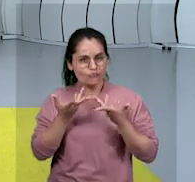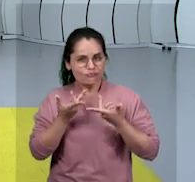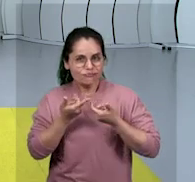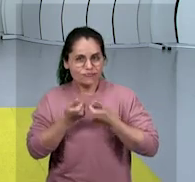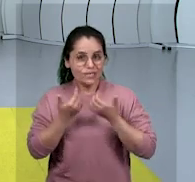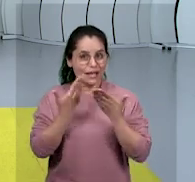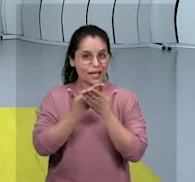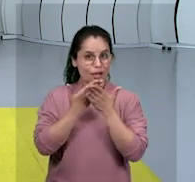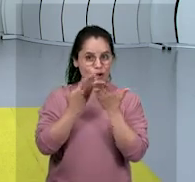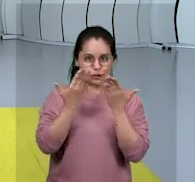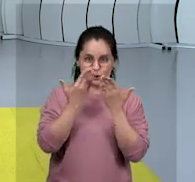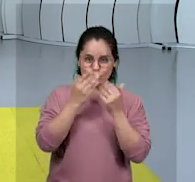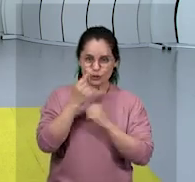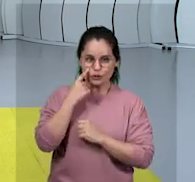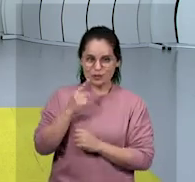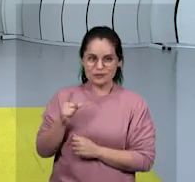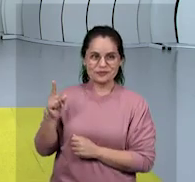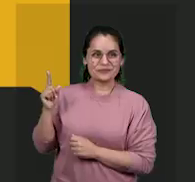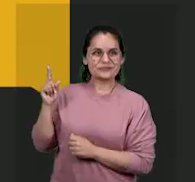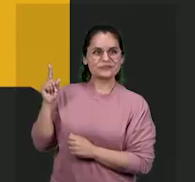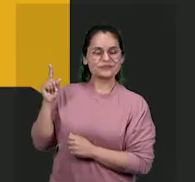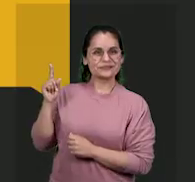trabalhar?